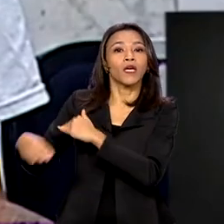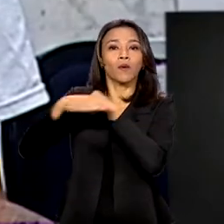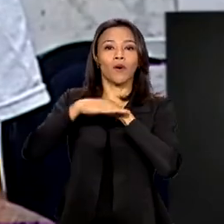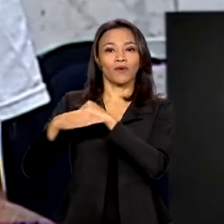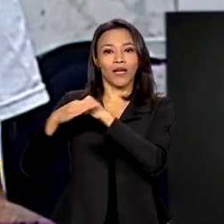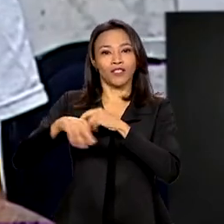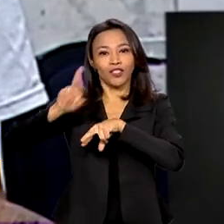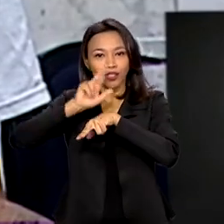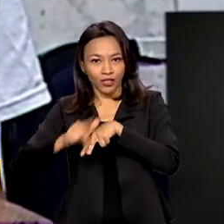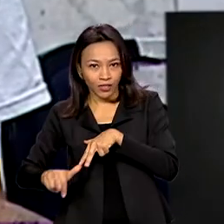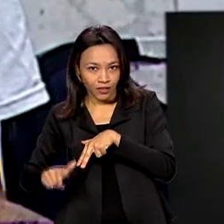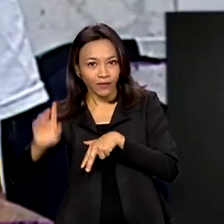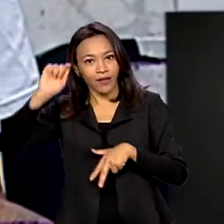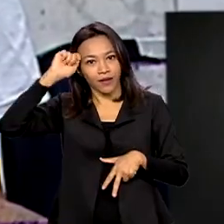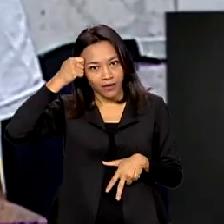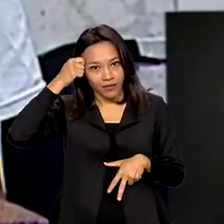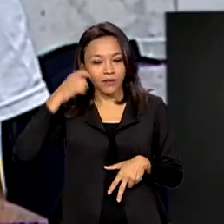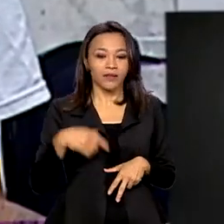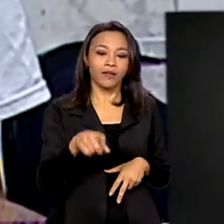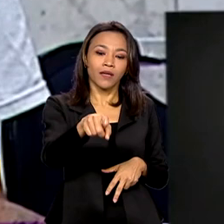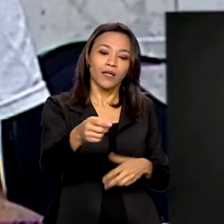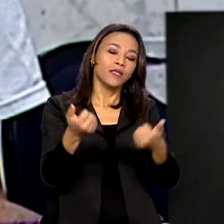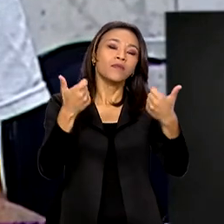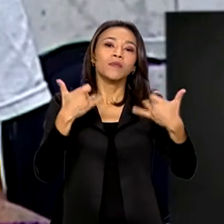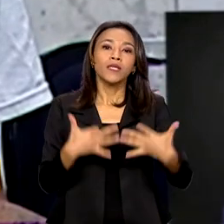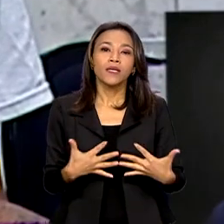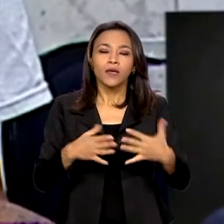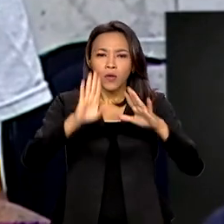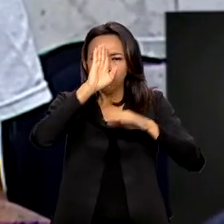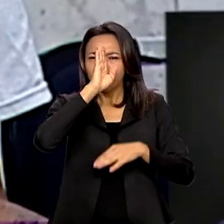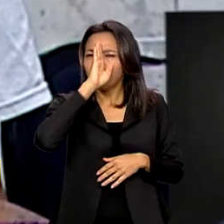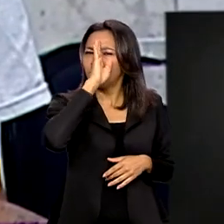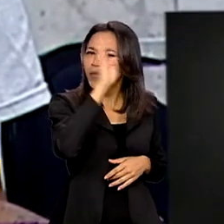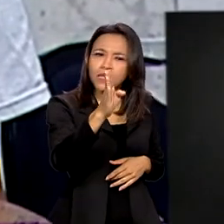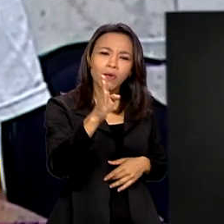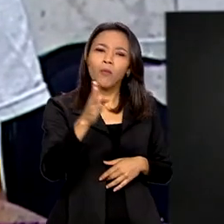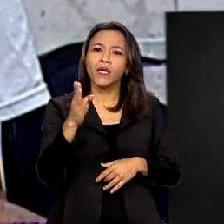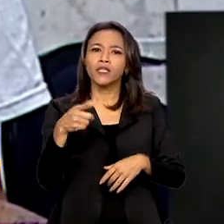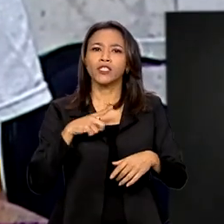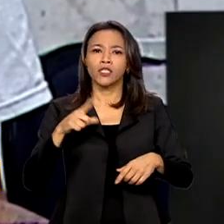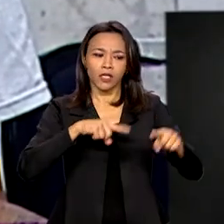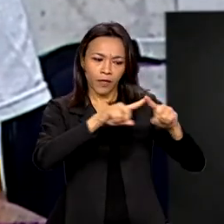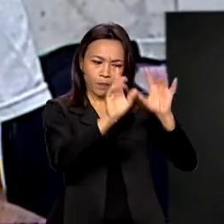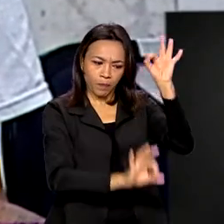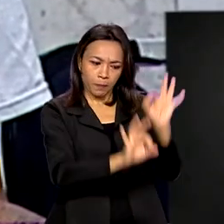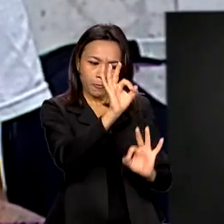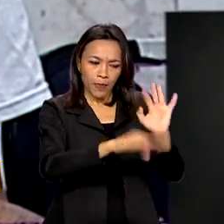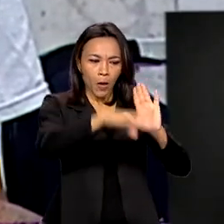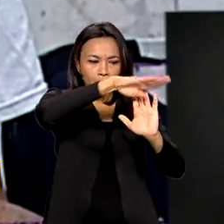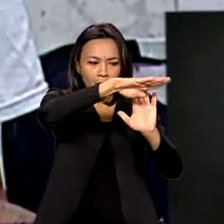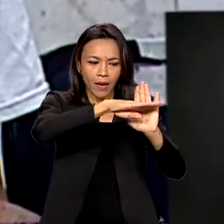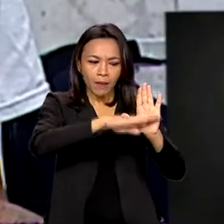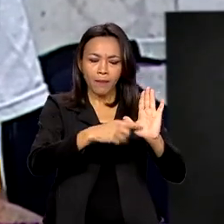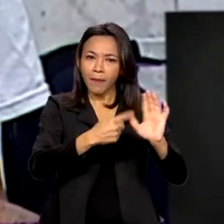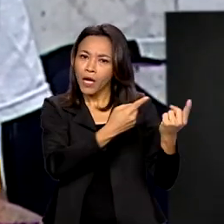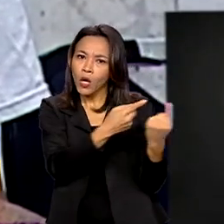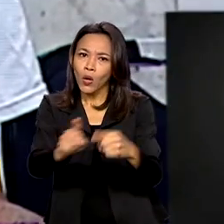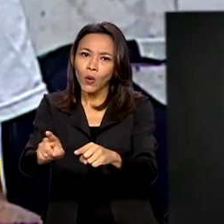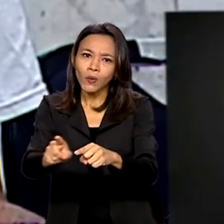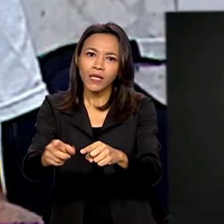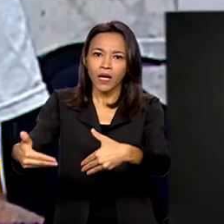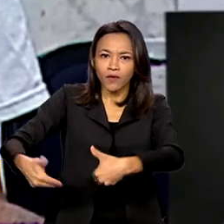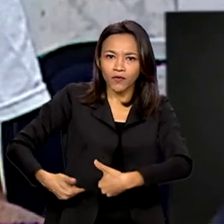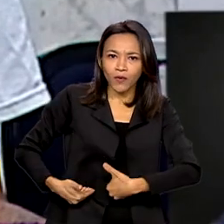A gente vê como central a necessidade de constituir um programa centrado no combate à fome e